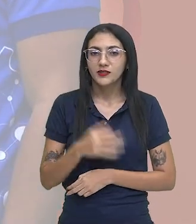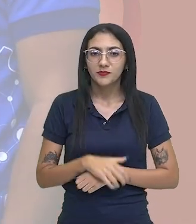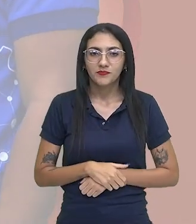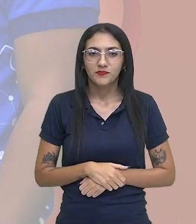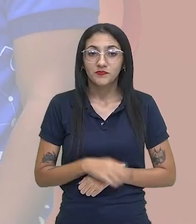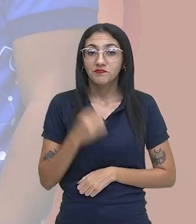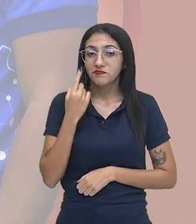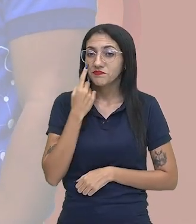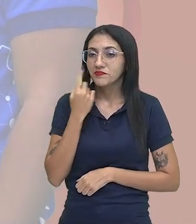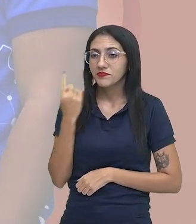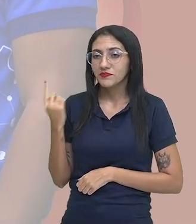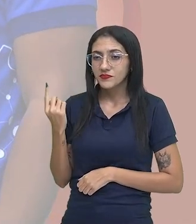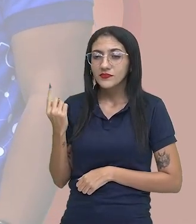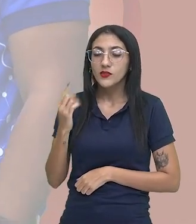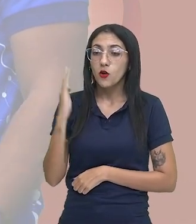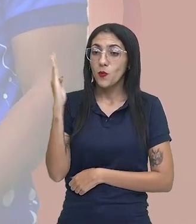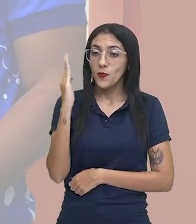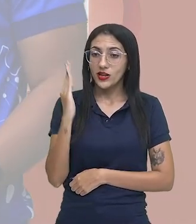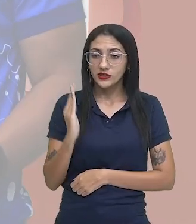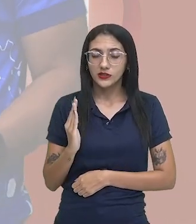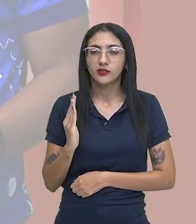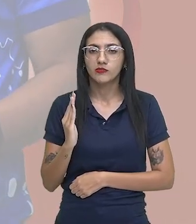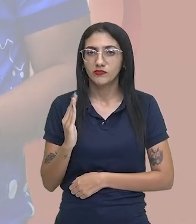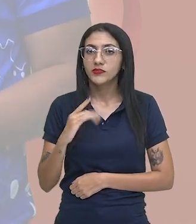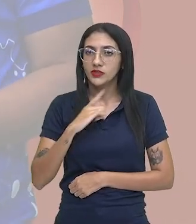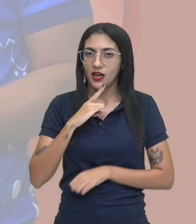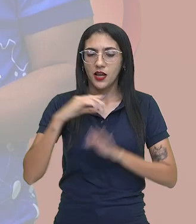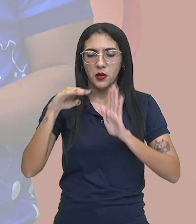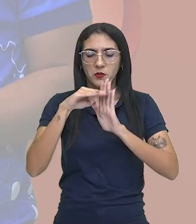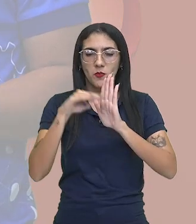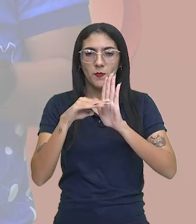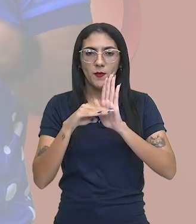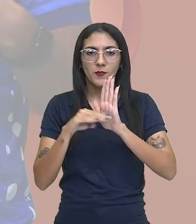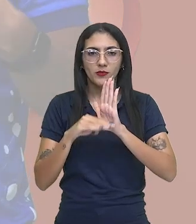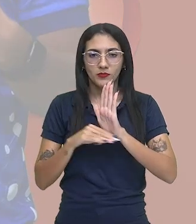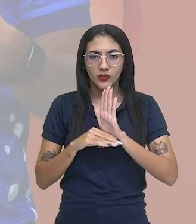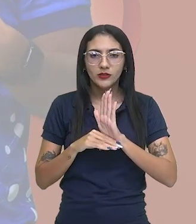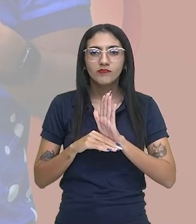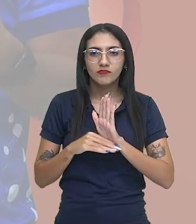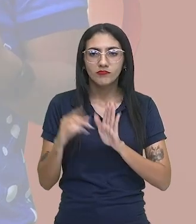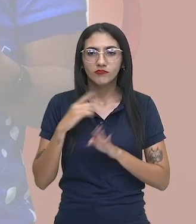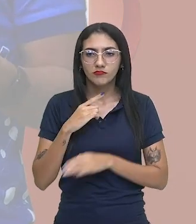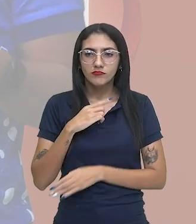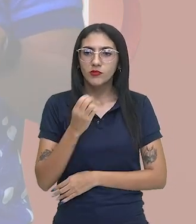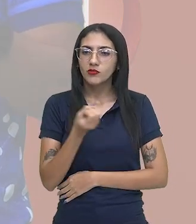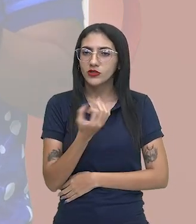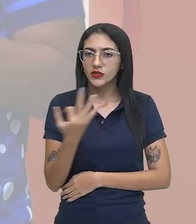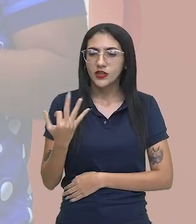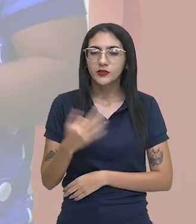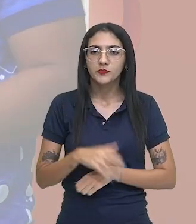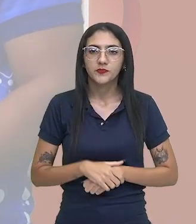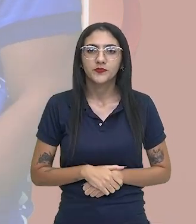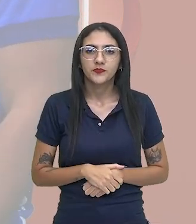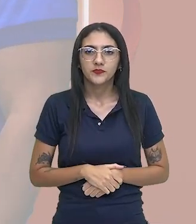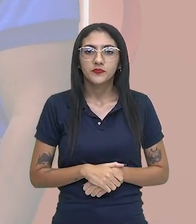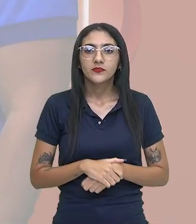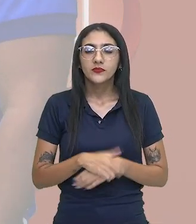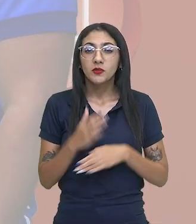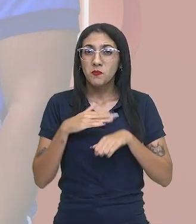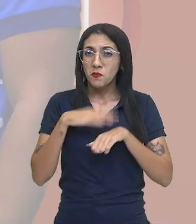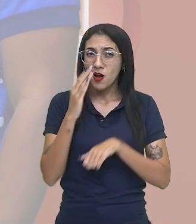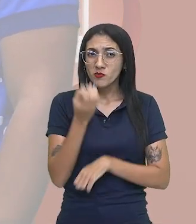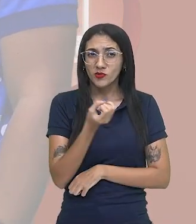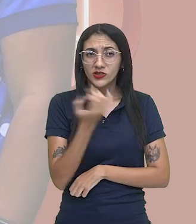está entre os 10 países, né, com uma quantidade aí de habitantes, né? Então, a ideia é que quanto mais pessoas